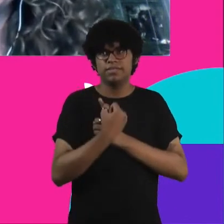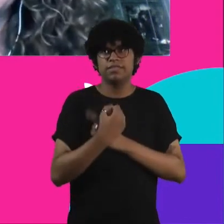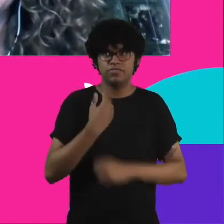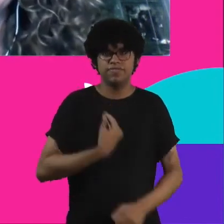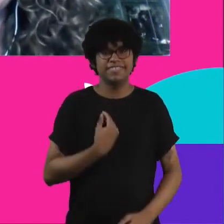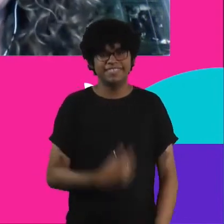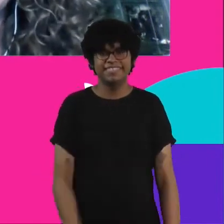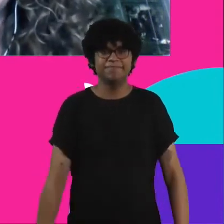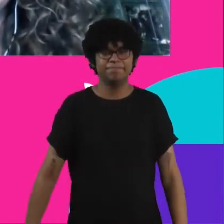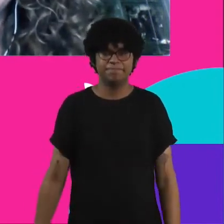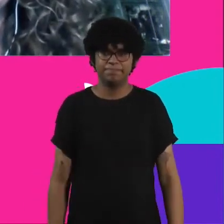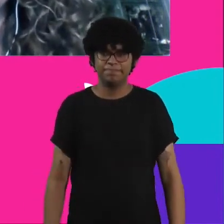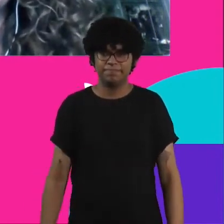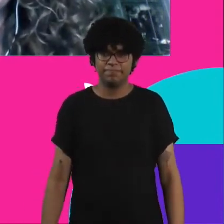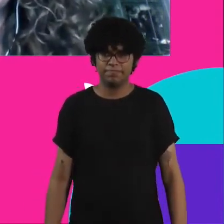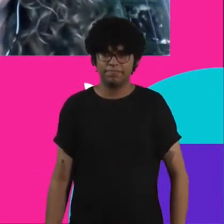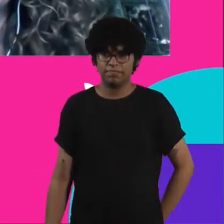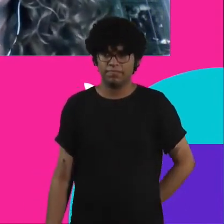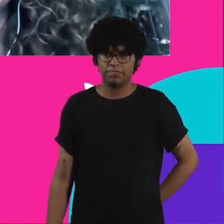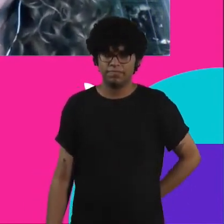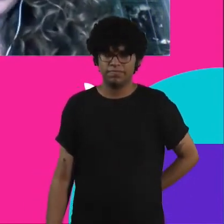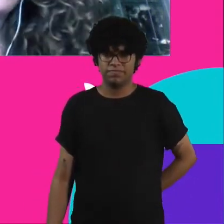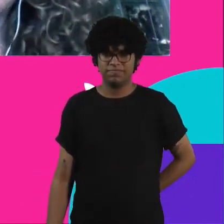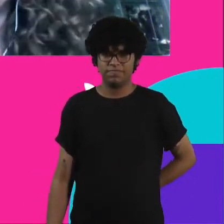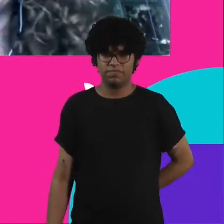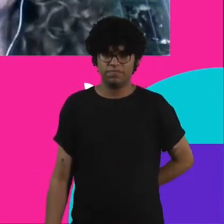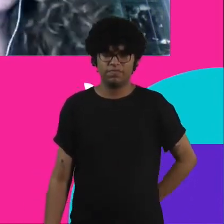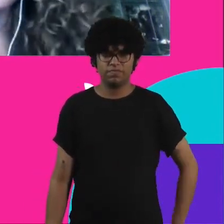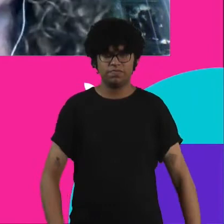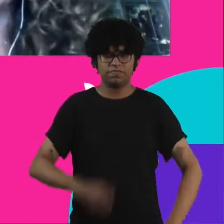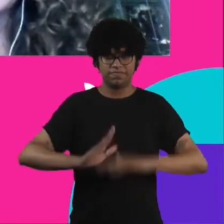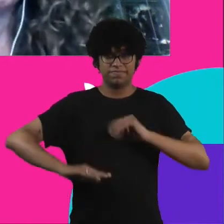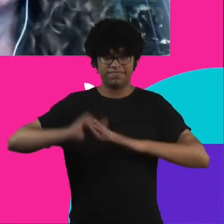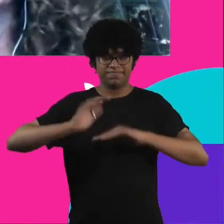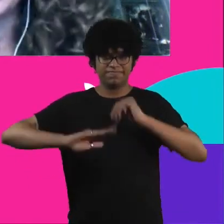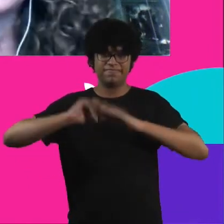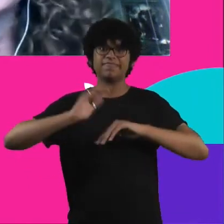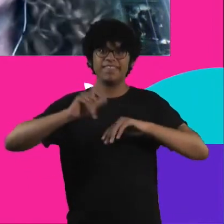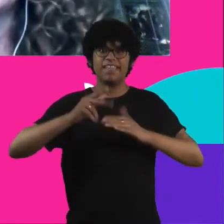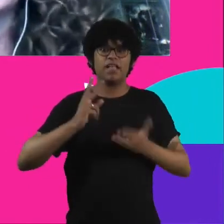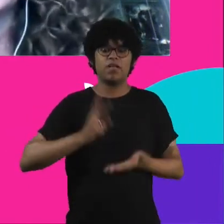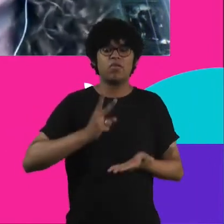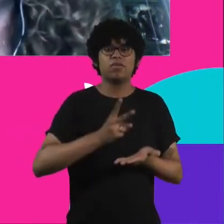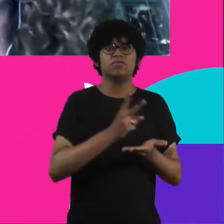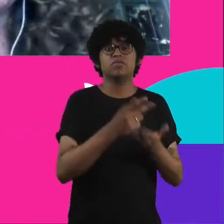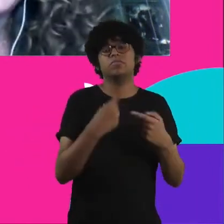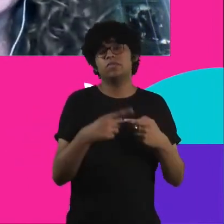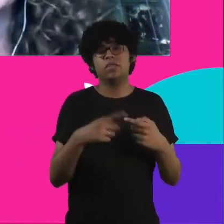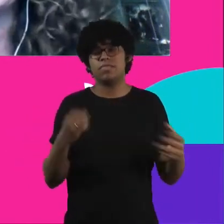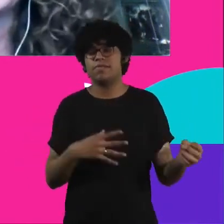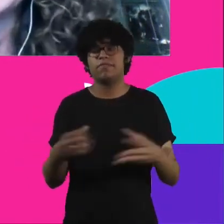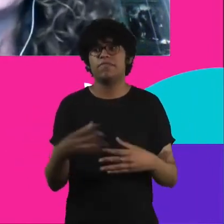né? E vai ser uma construção, é contínuo, porque, né, sempre vai surgindo cada vez mais rápido as tecnologias e a